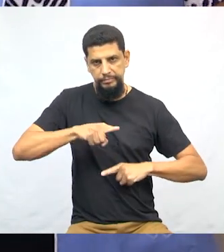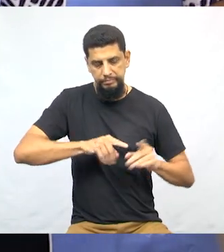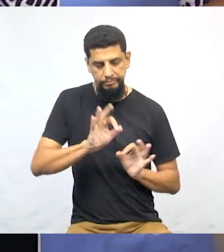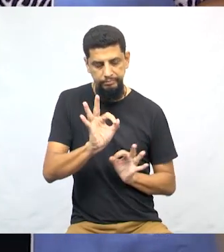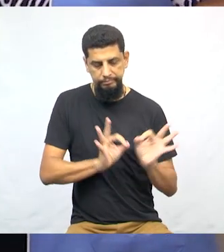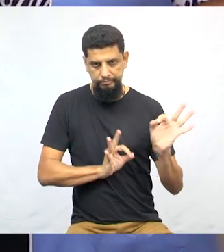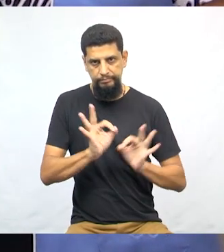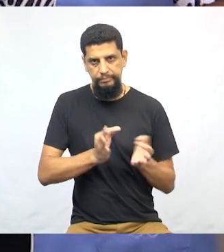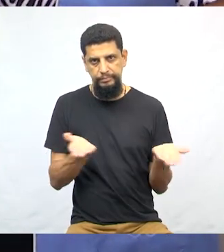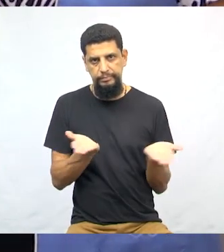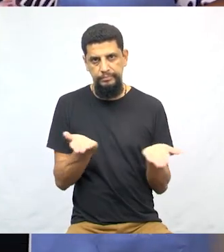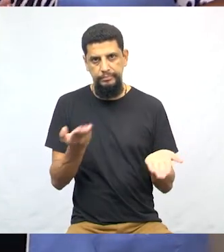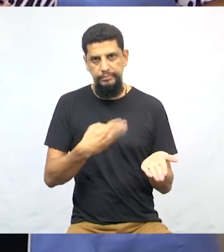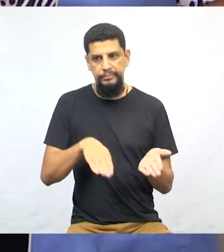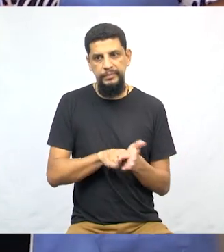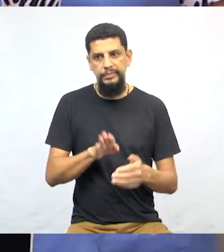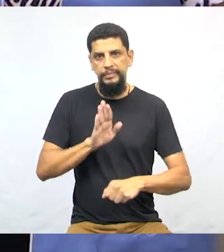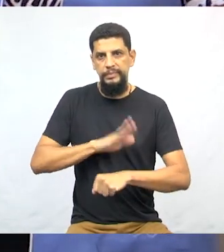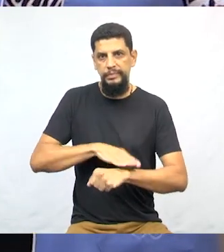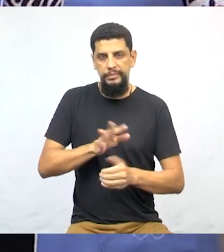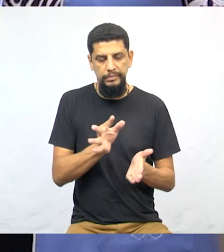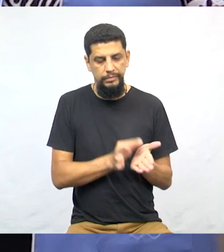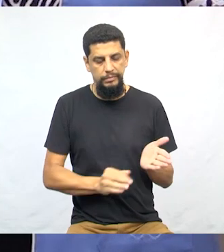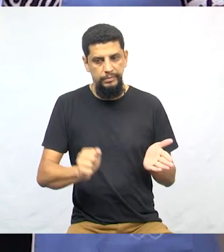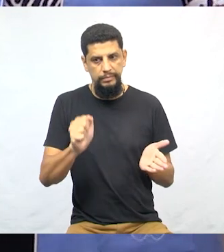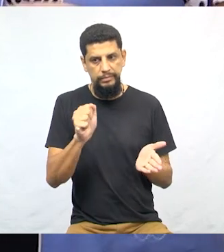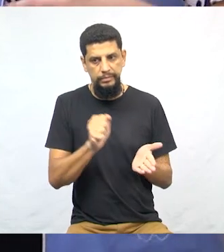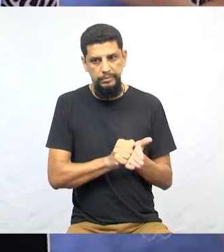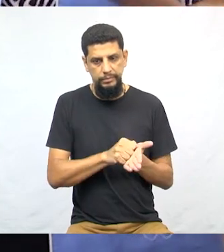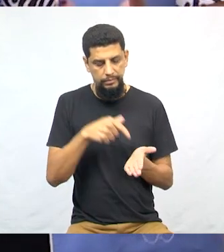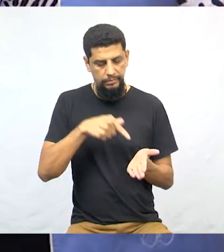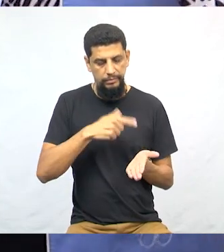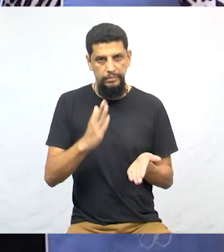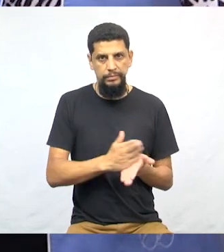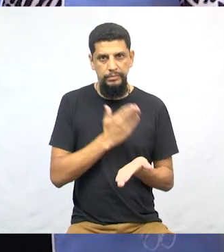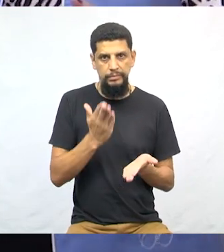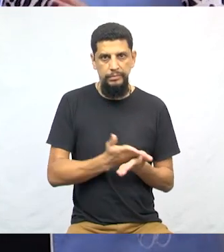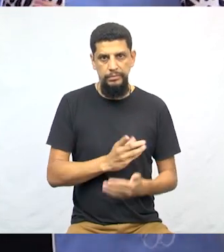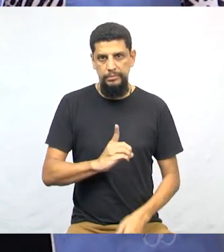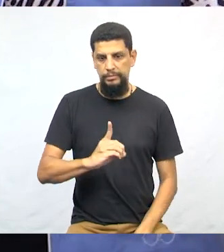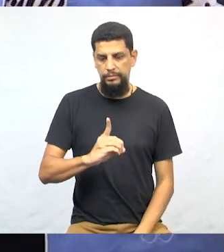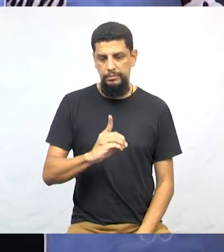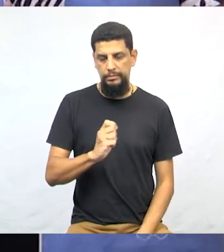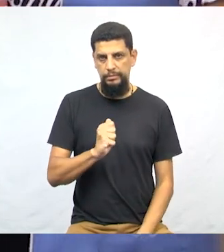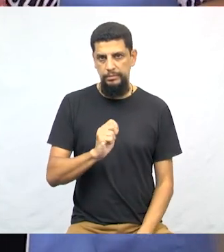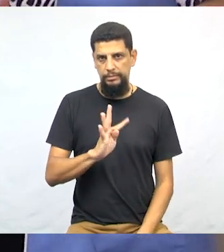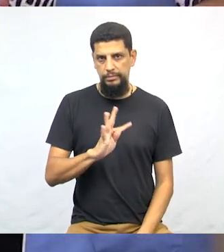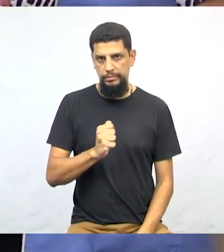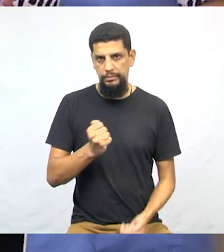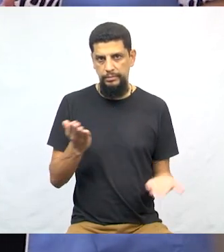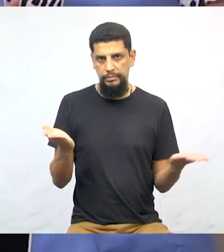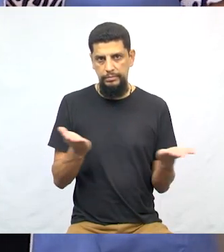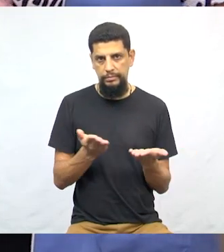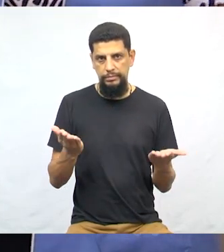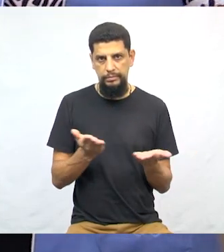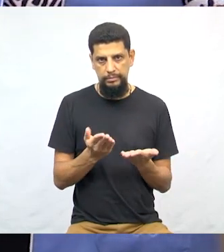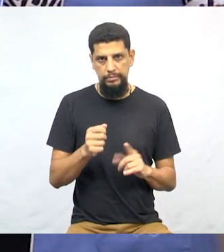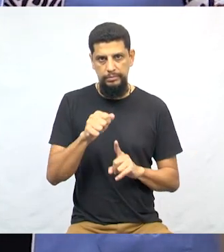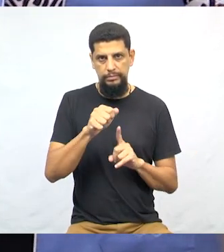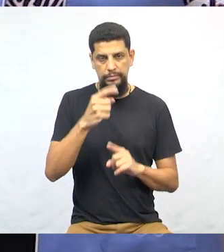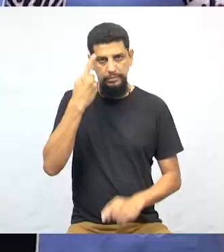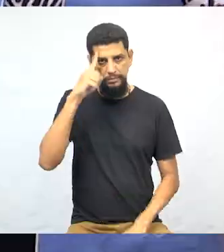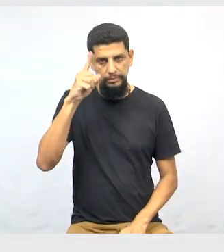com os materiais separados, agora chegou a hora de registrar, escrever no caderno a data de hoje,